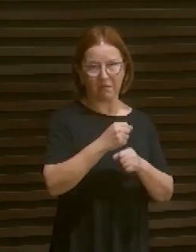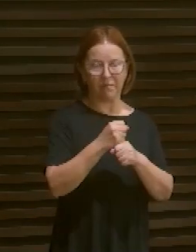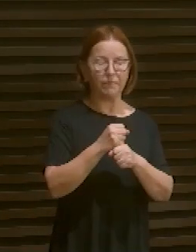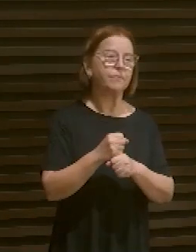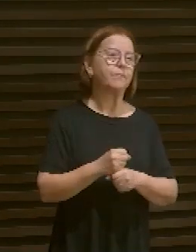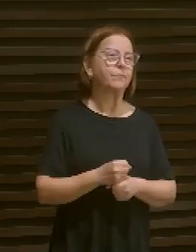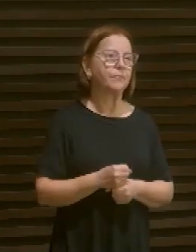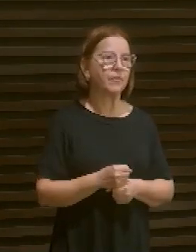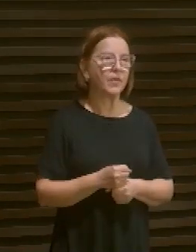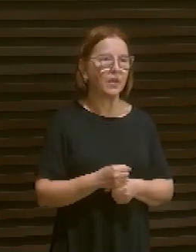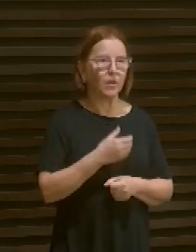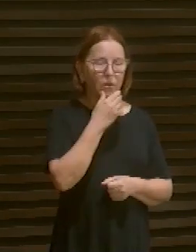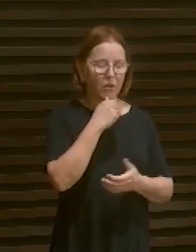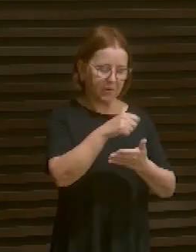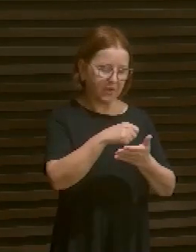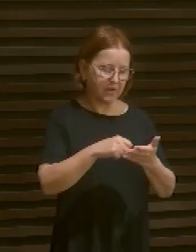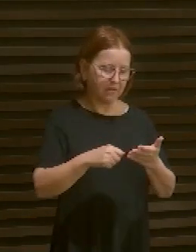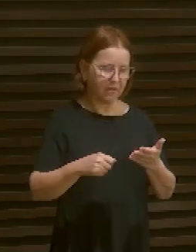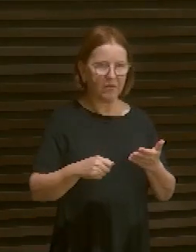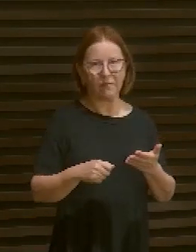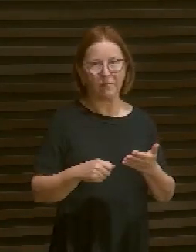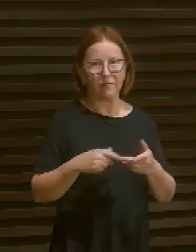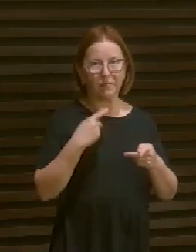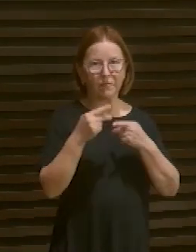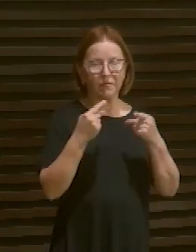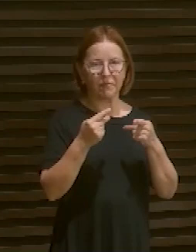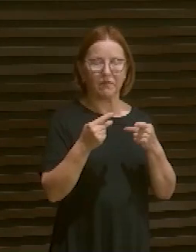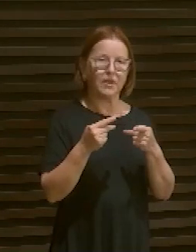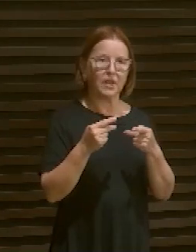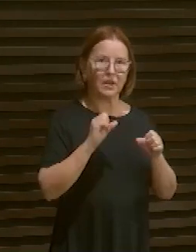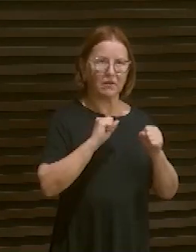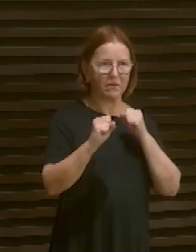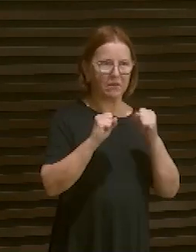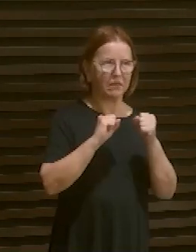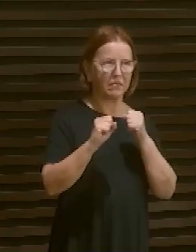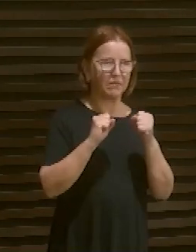O escritor começa essa sessão com a citação do Salmo